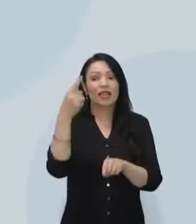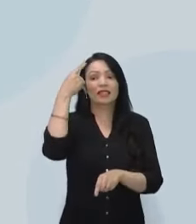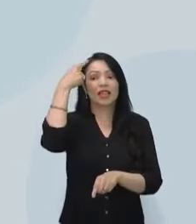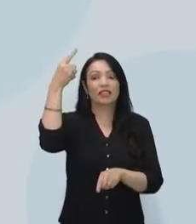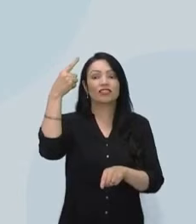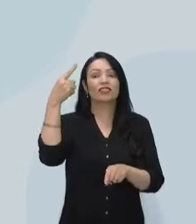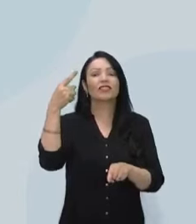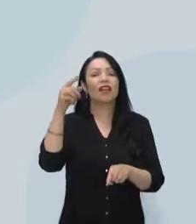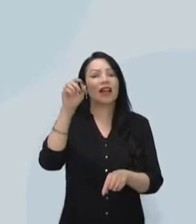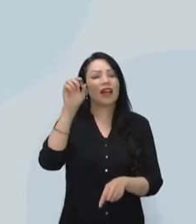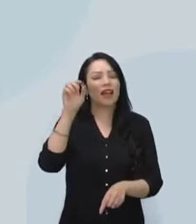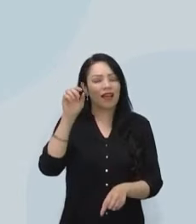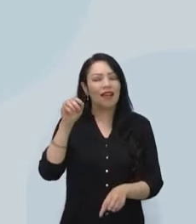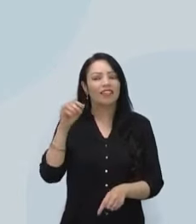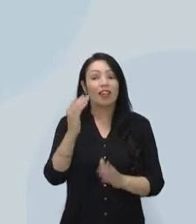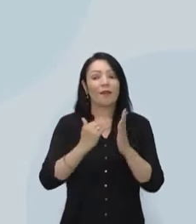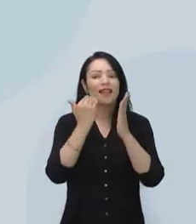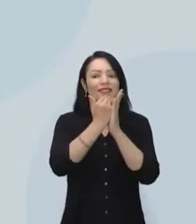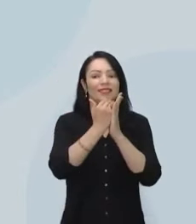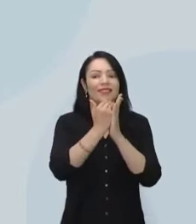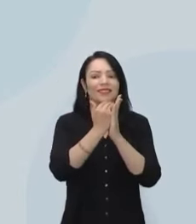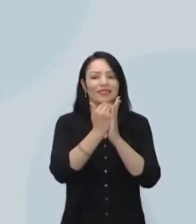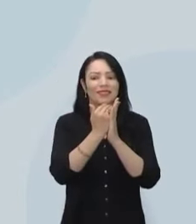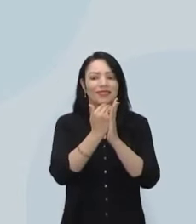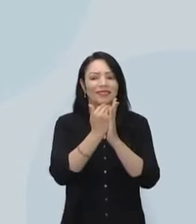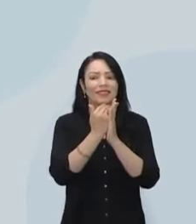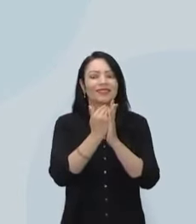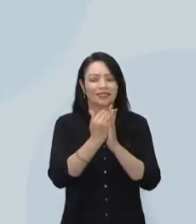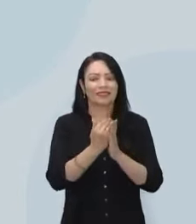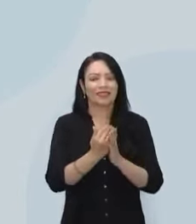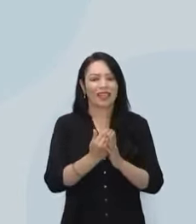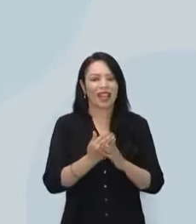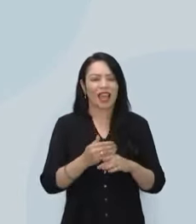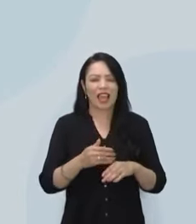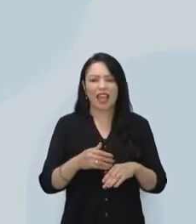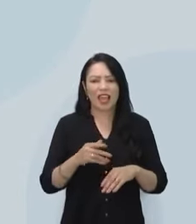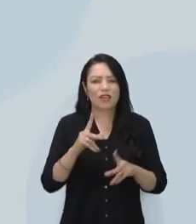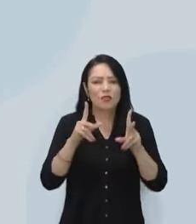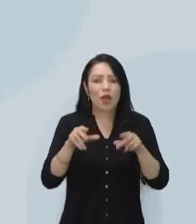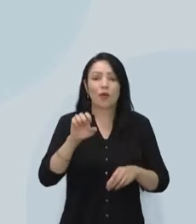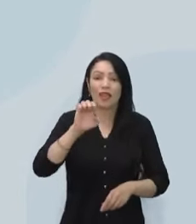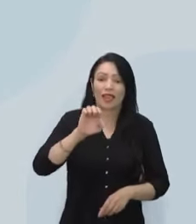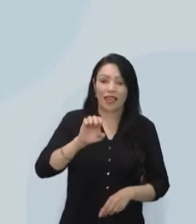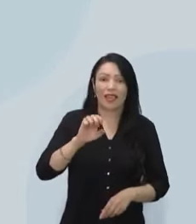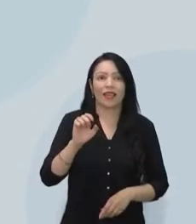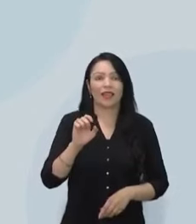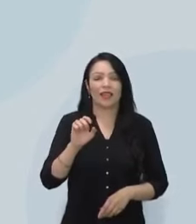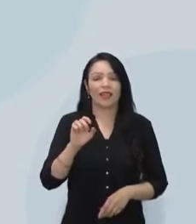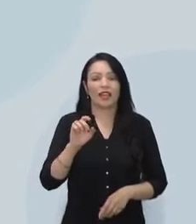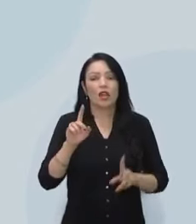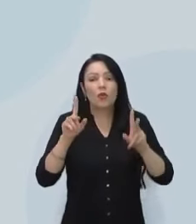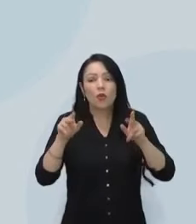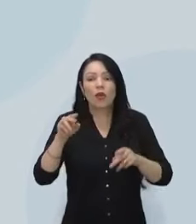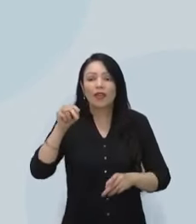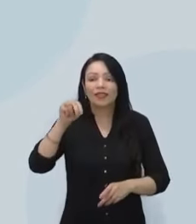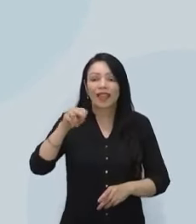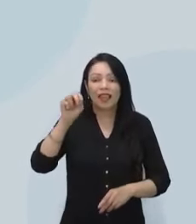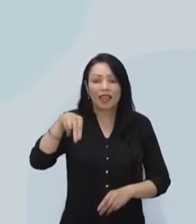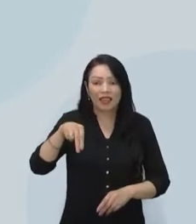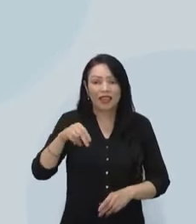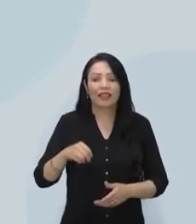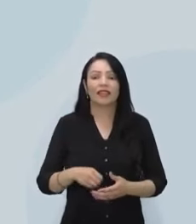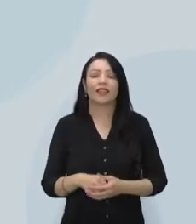de adição, tá? Então ele está adicionando, ele funciona como e, como nem, tá? Ele tem essa ideia de